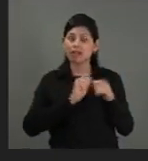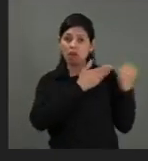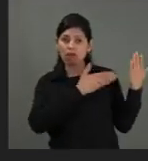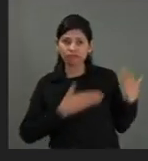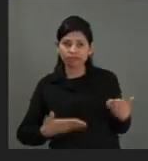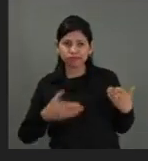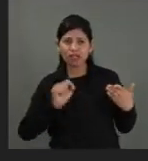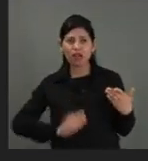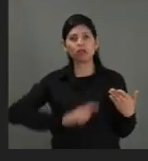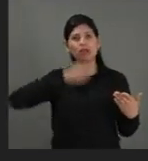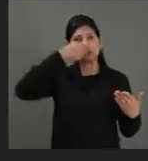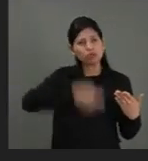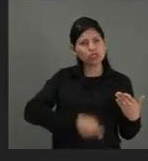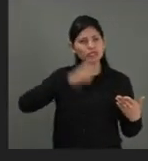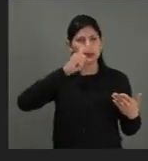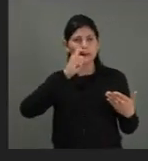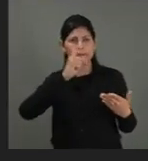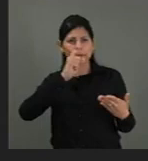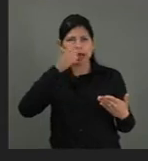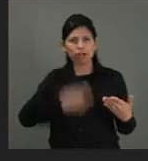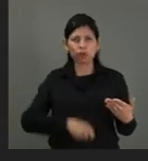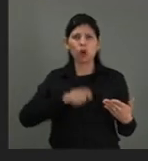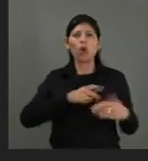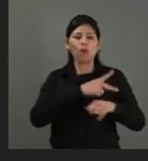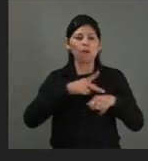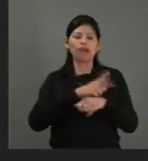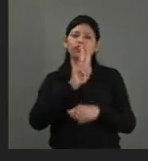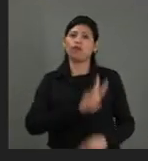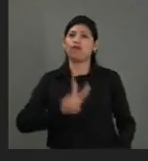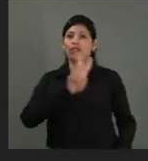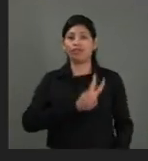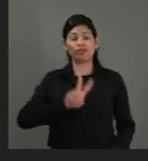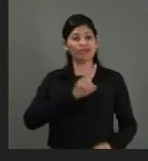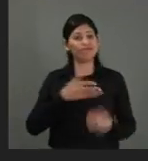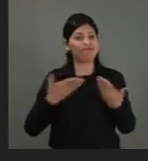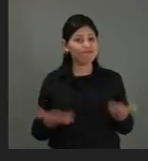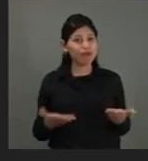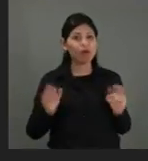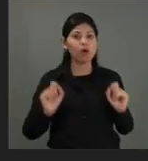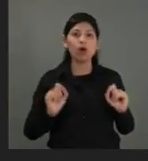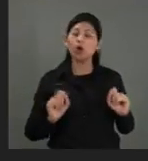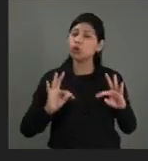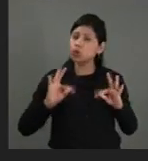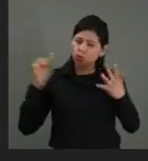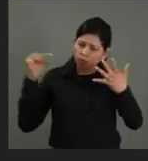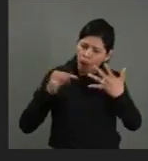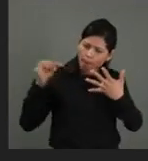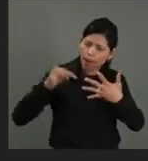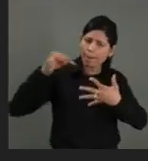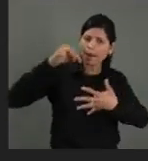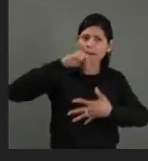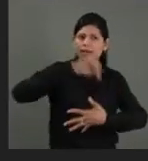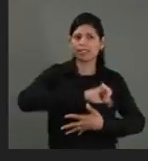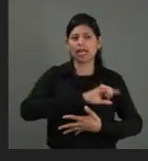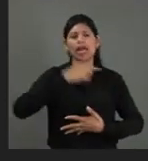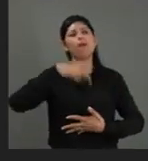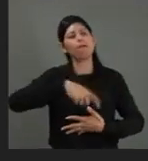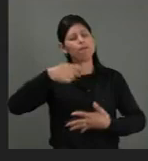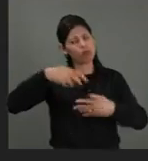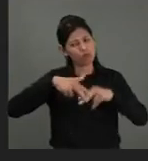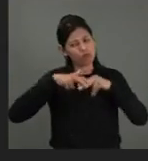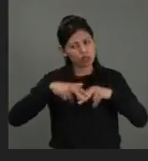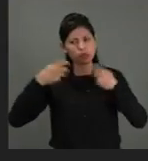a destruir a Venezuela com honras de chefe de Estado. Por tudo isso, presidente,